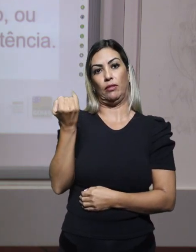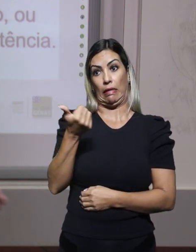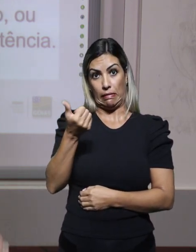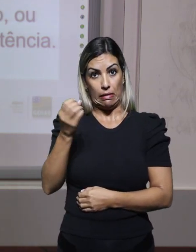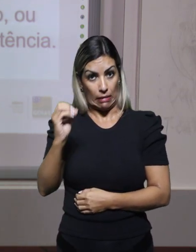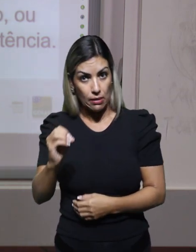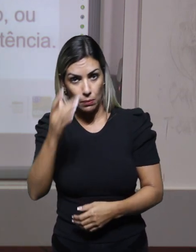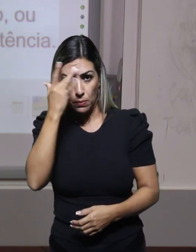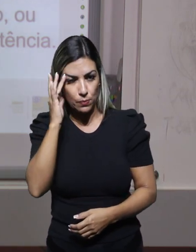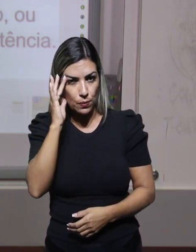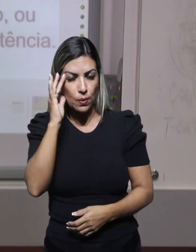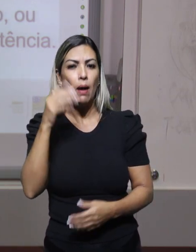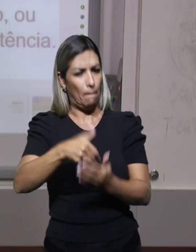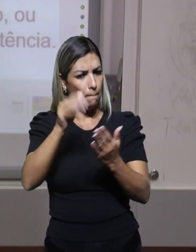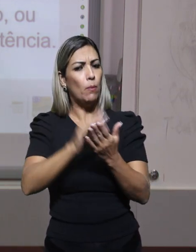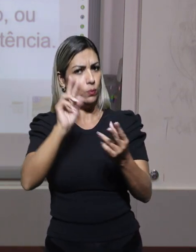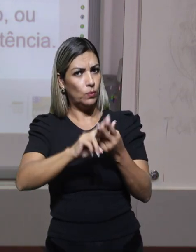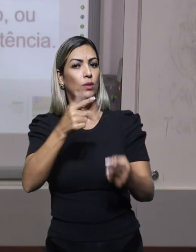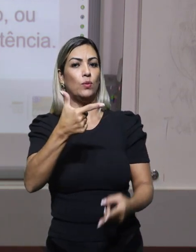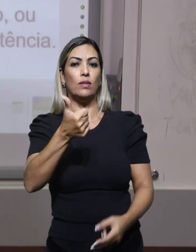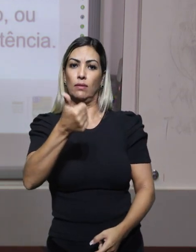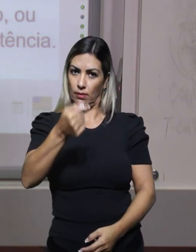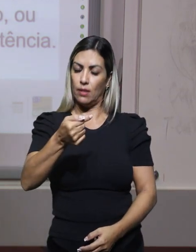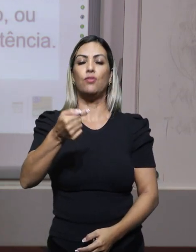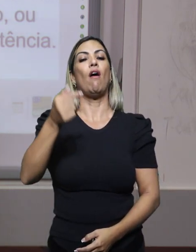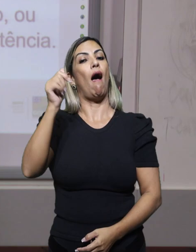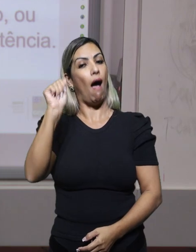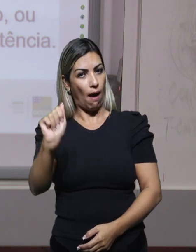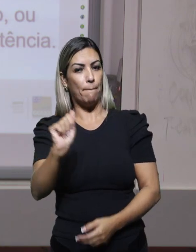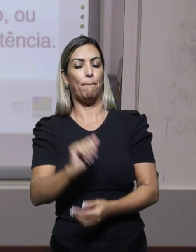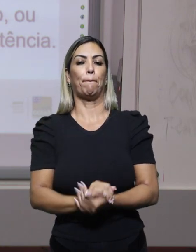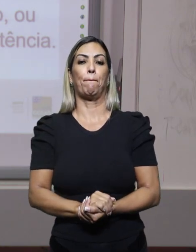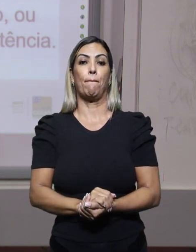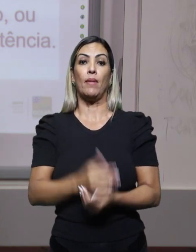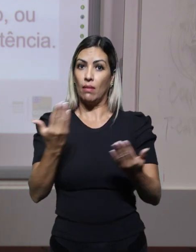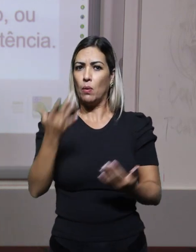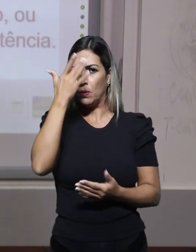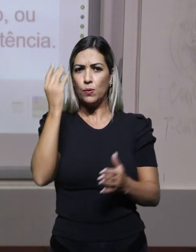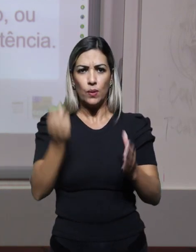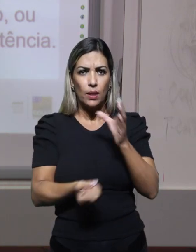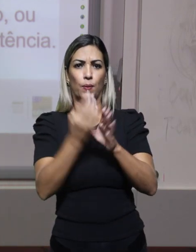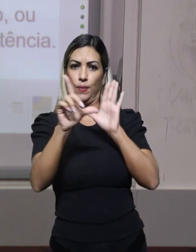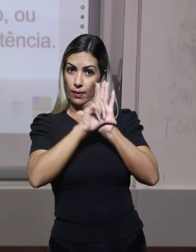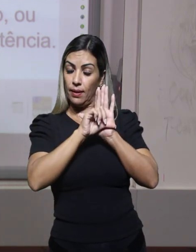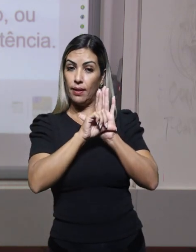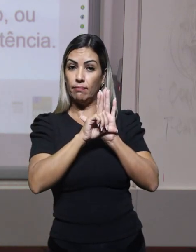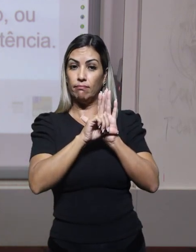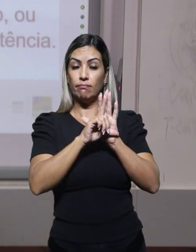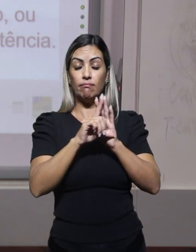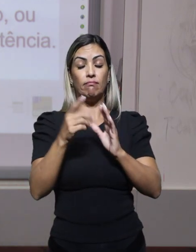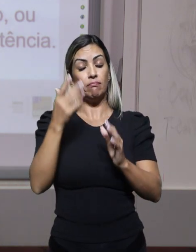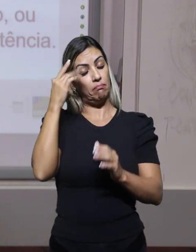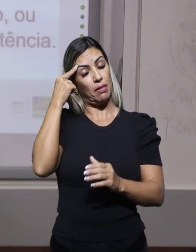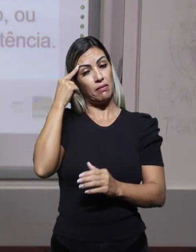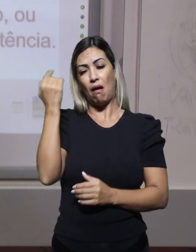será punido pelo 217A. Então, o legislador, ele considera